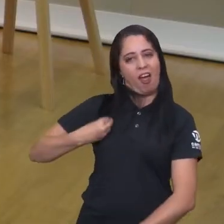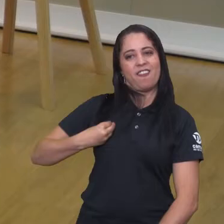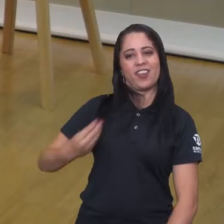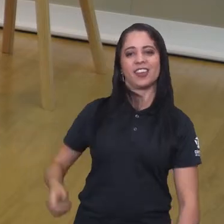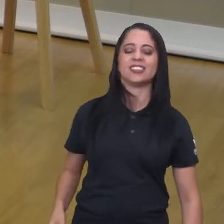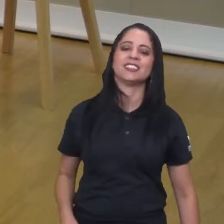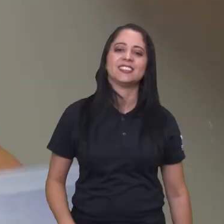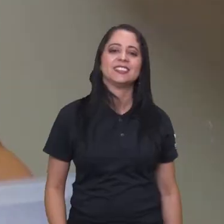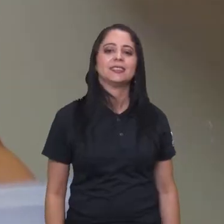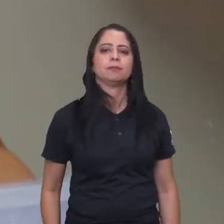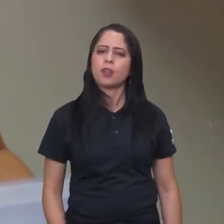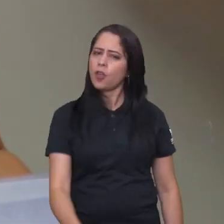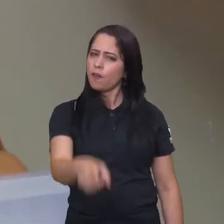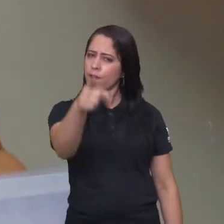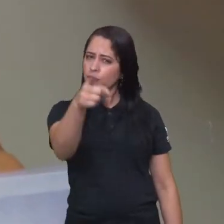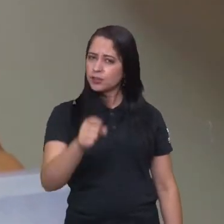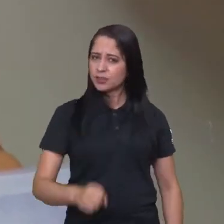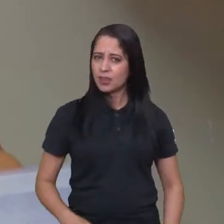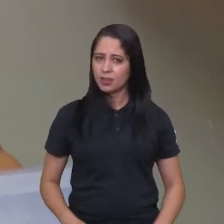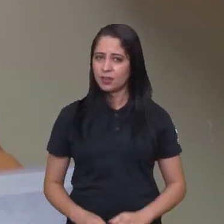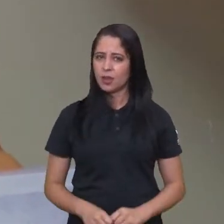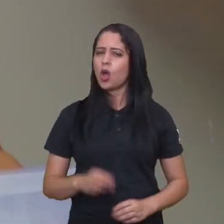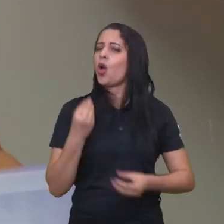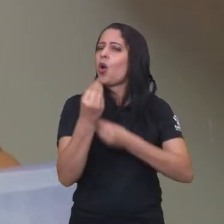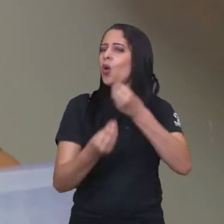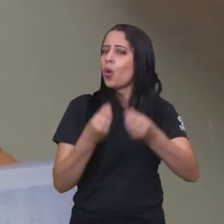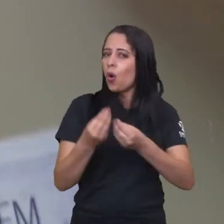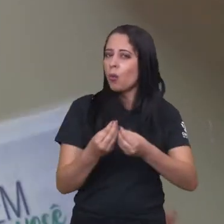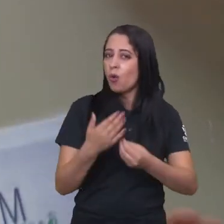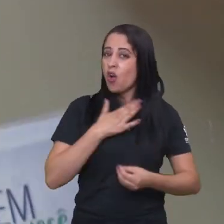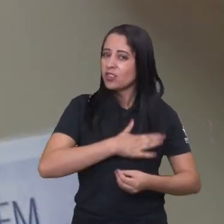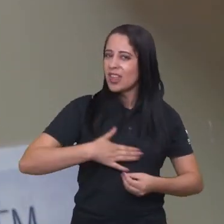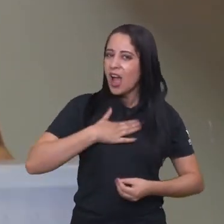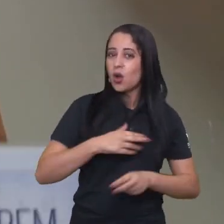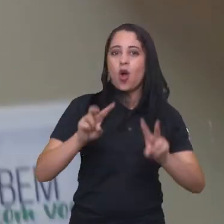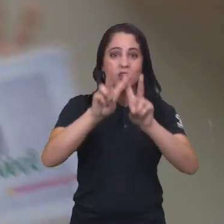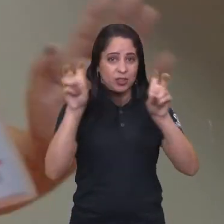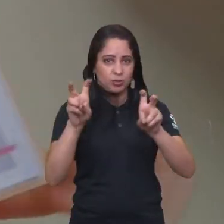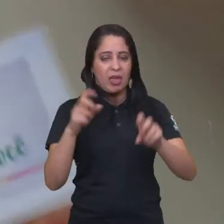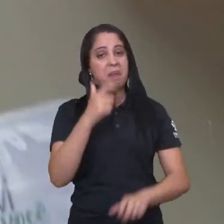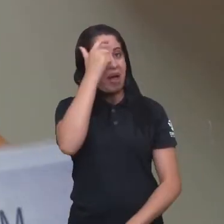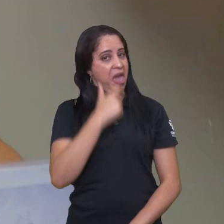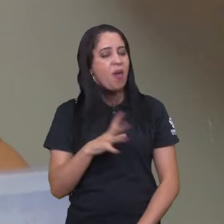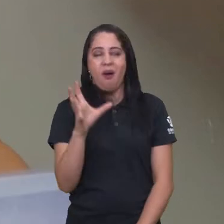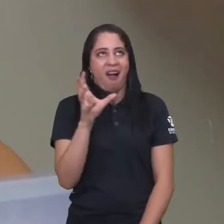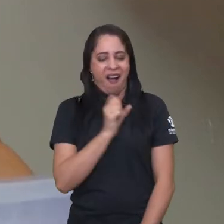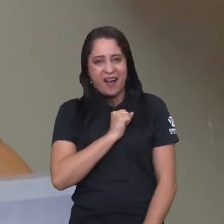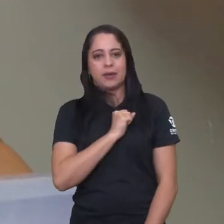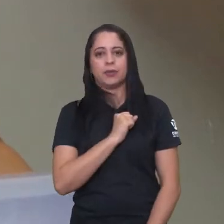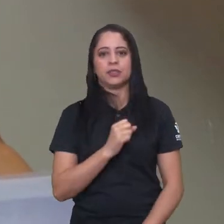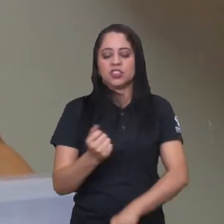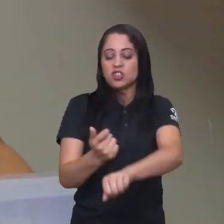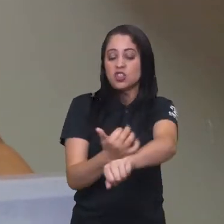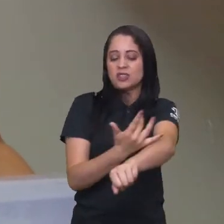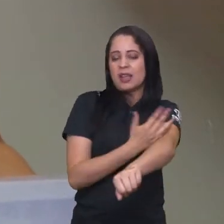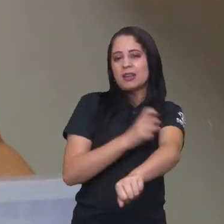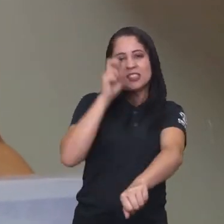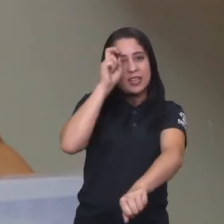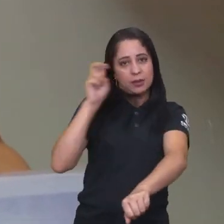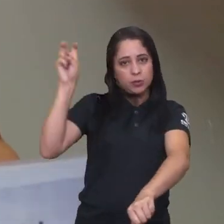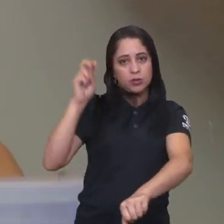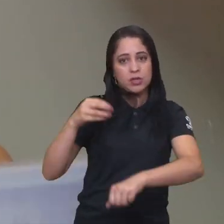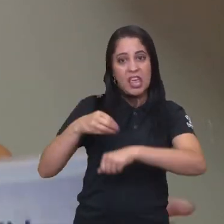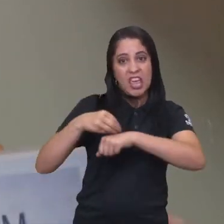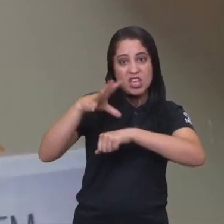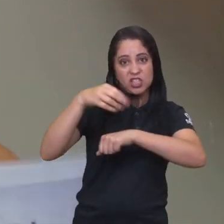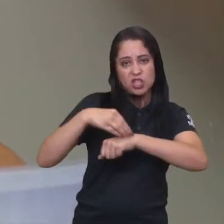Sim, é verdade. Bom, gente, e você, em casa, como que está? Tá gostando do assunto? Porque eu confesso que eu estou adorando. Inteligência emocional,